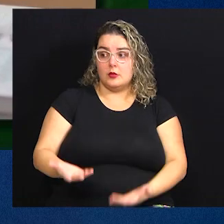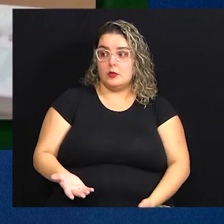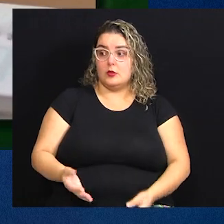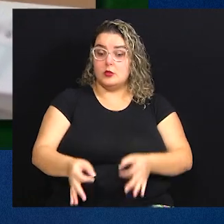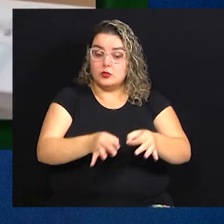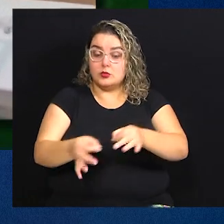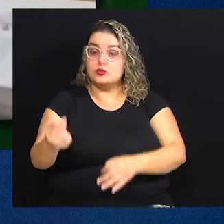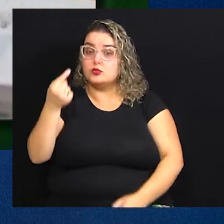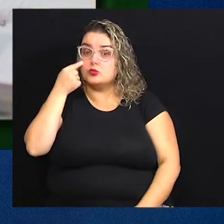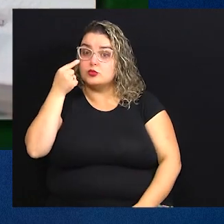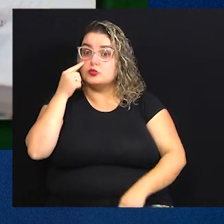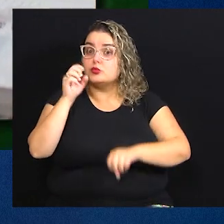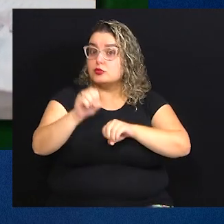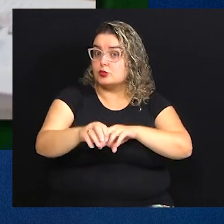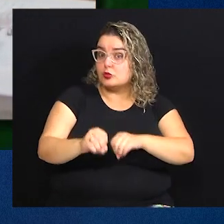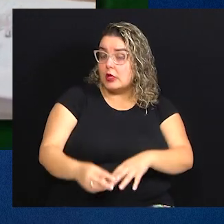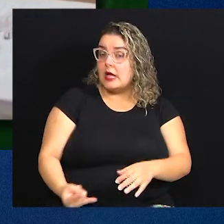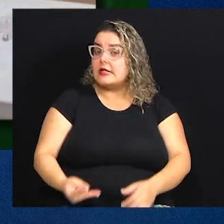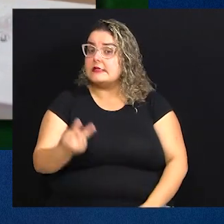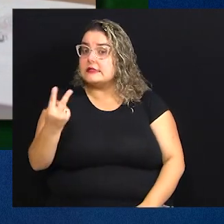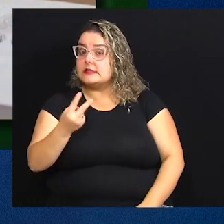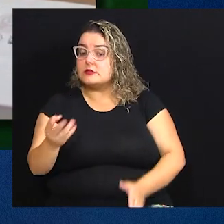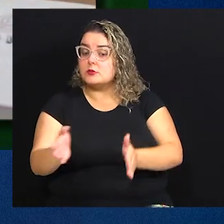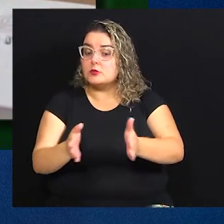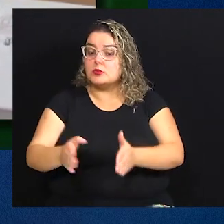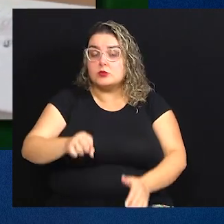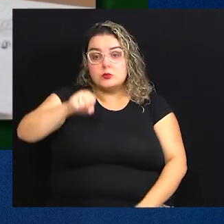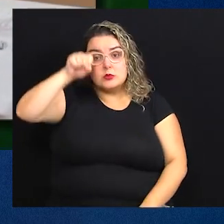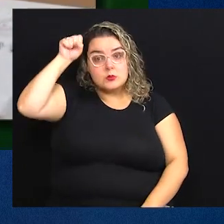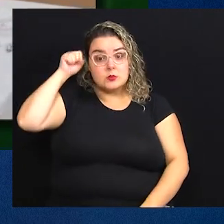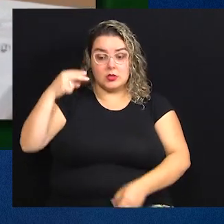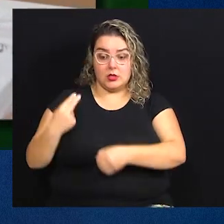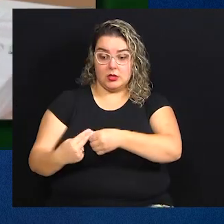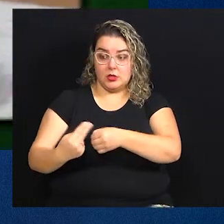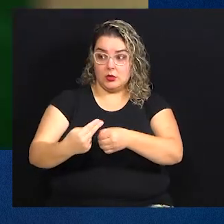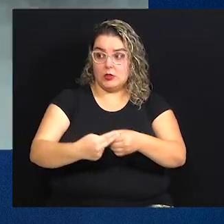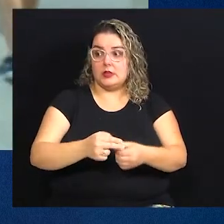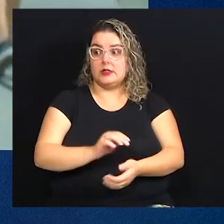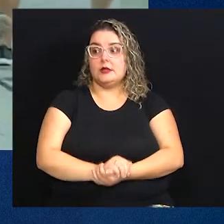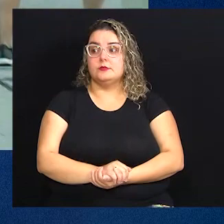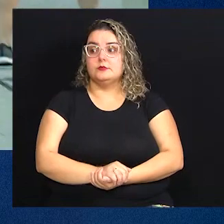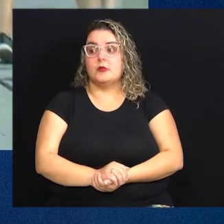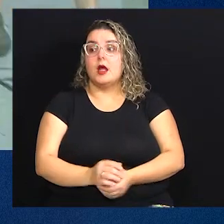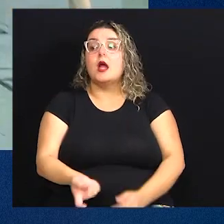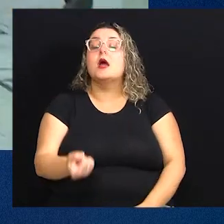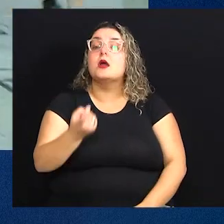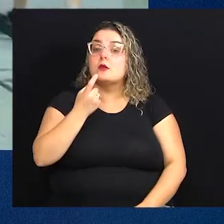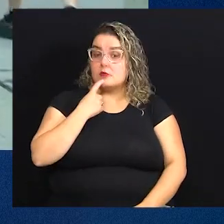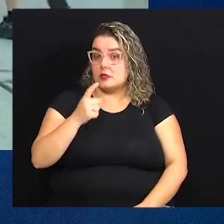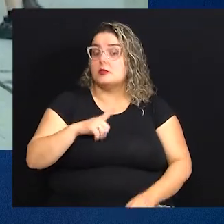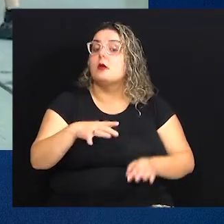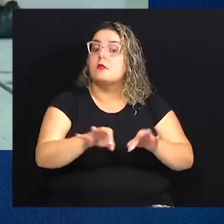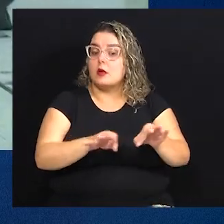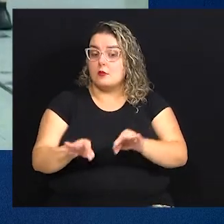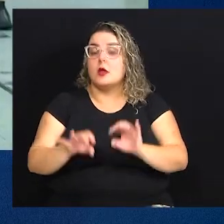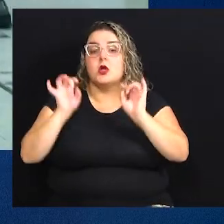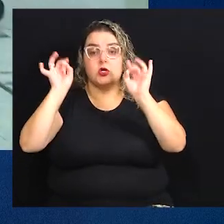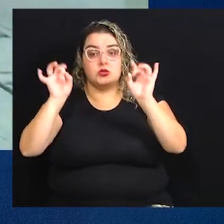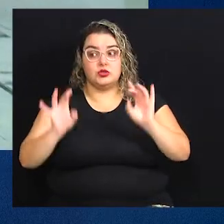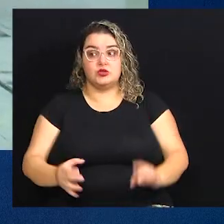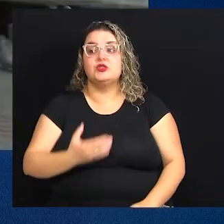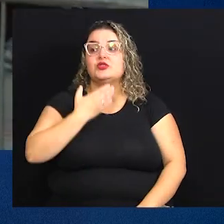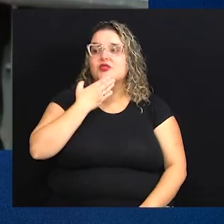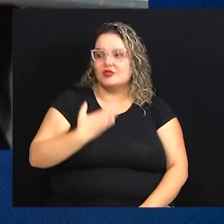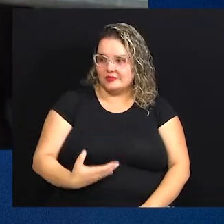No quadro de Olho na Educação, a segunda fase do vestibular da Unicamp. E Campinas tem programação especial